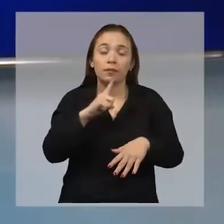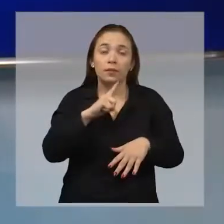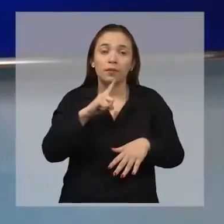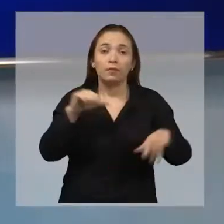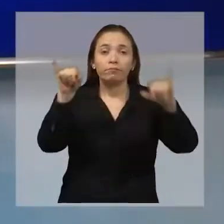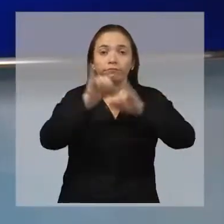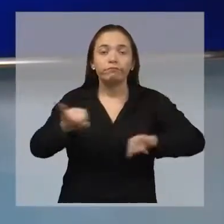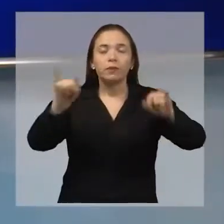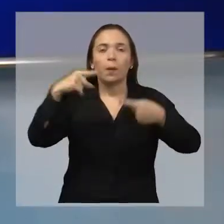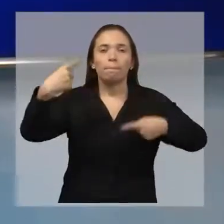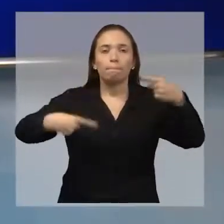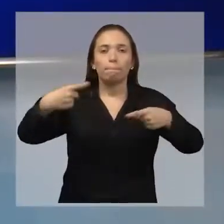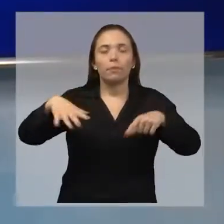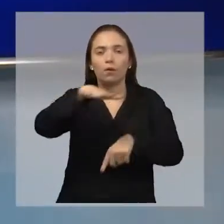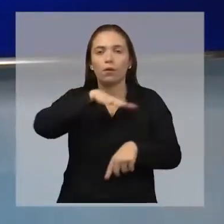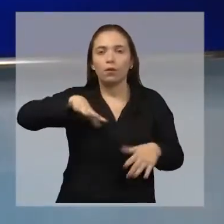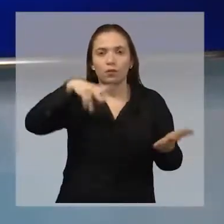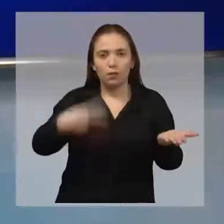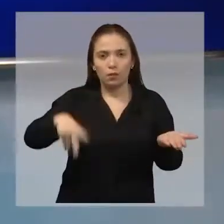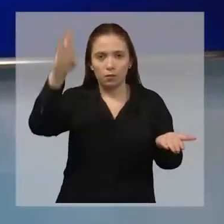velha e ele não ia se submeter a isto.